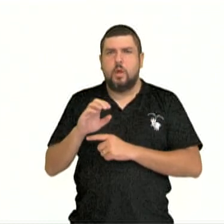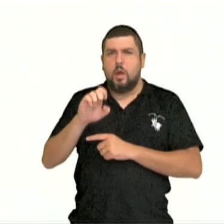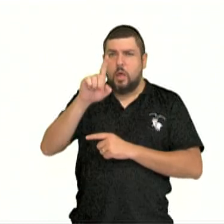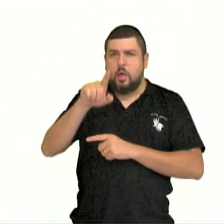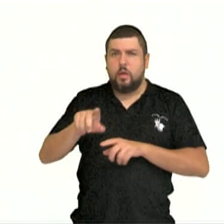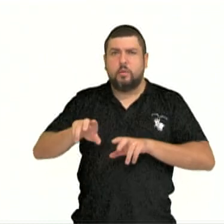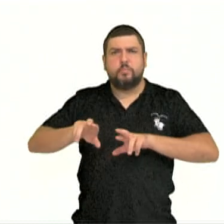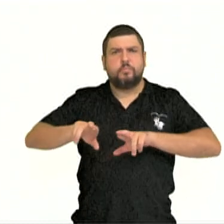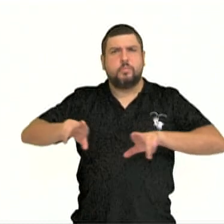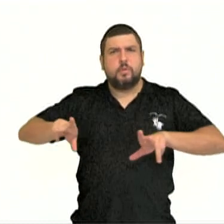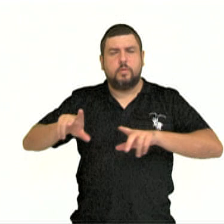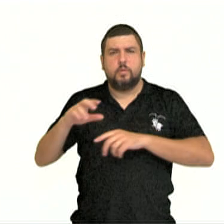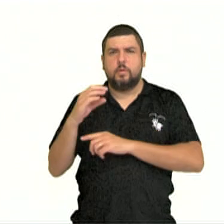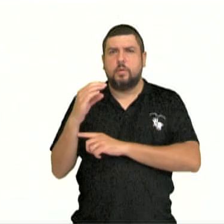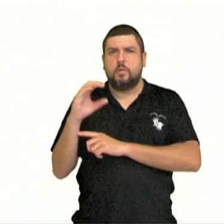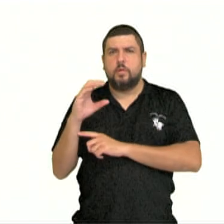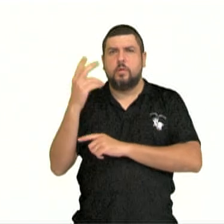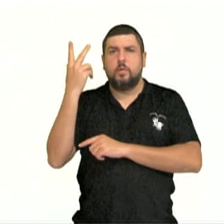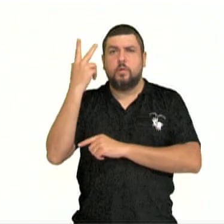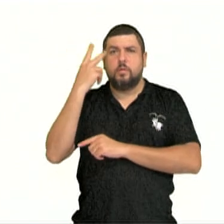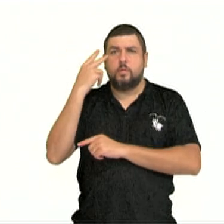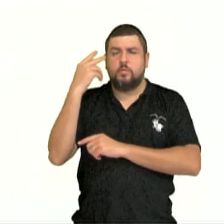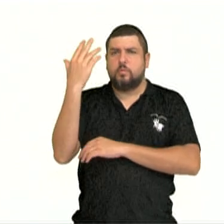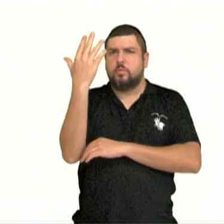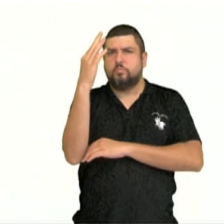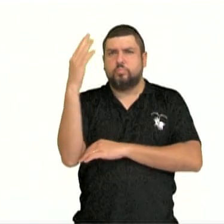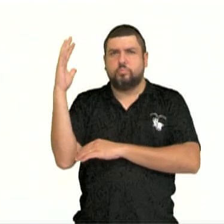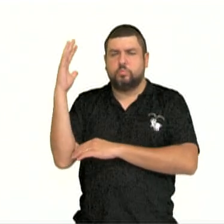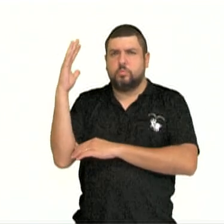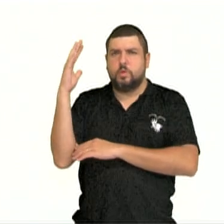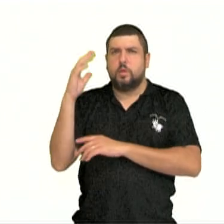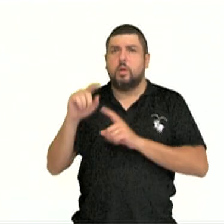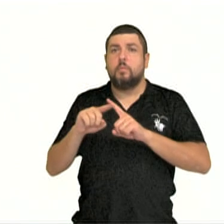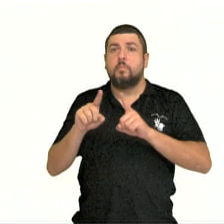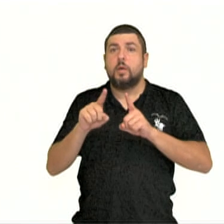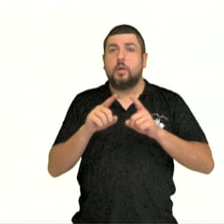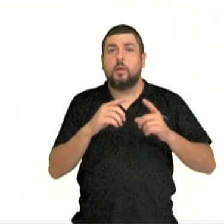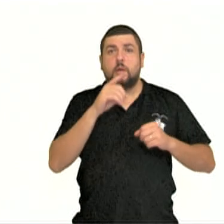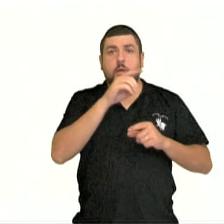de Comte, né? Nem tanto nos arraigados dos termos filosóficos. Legal?